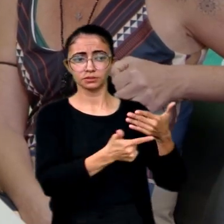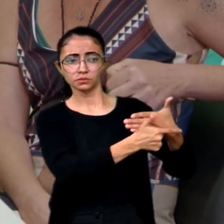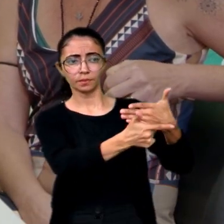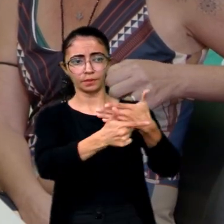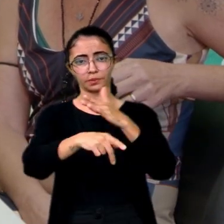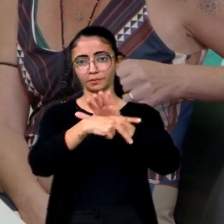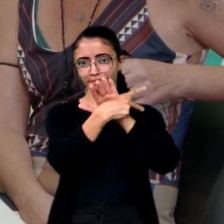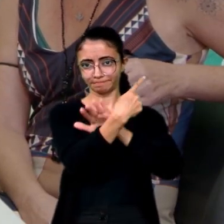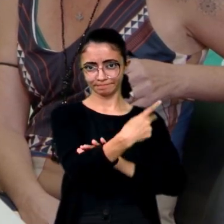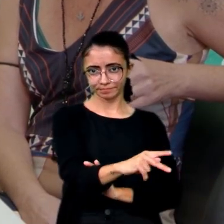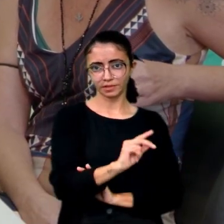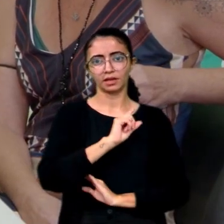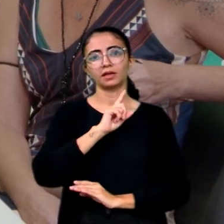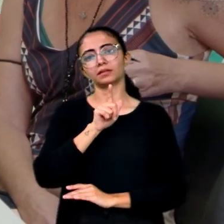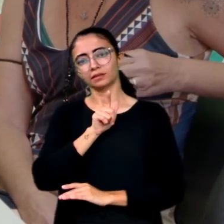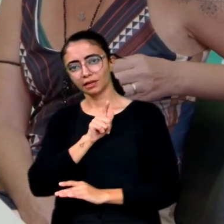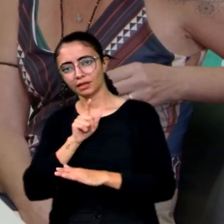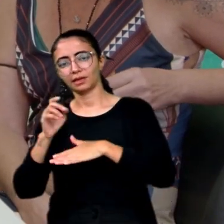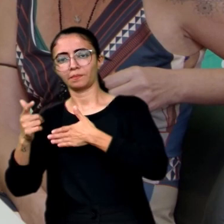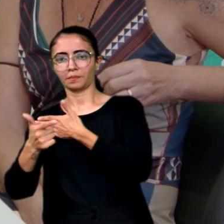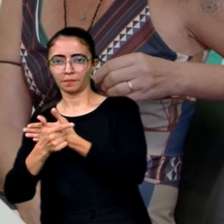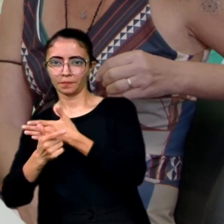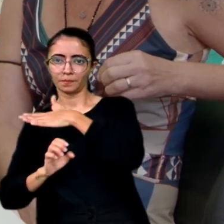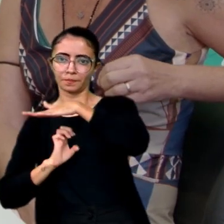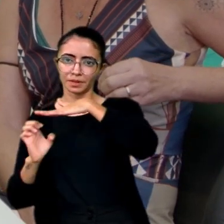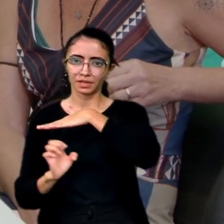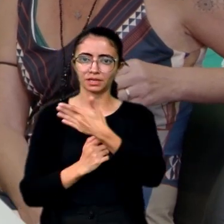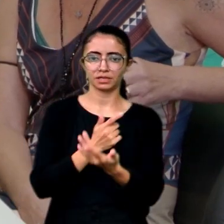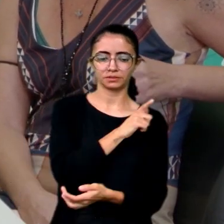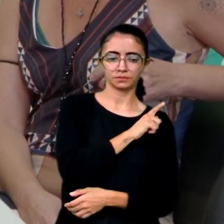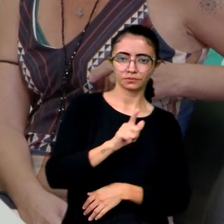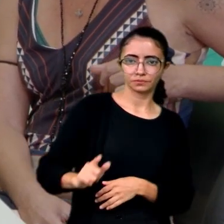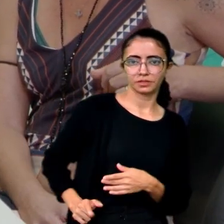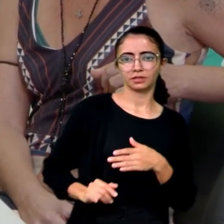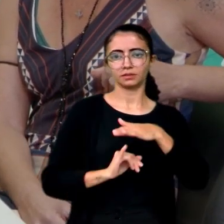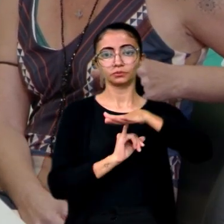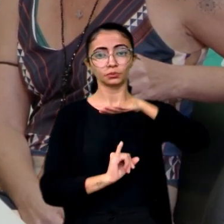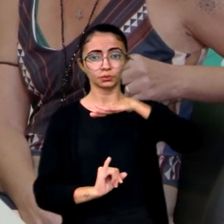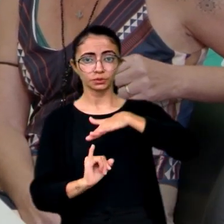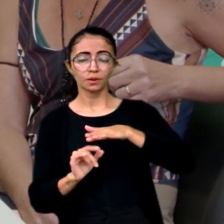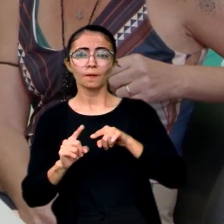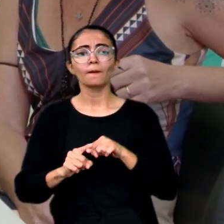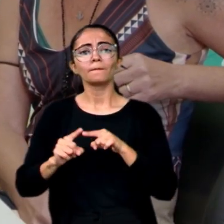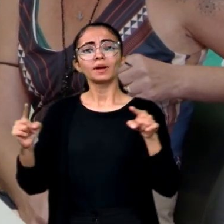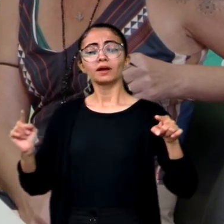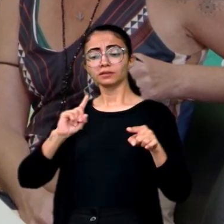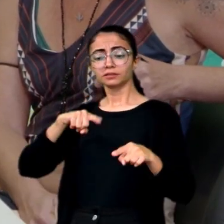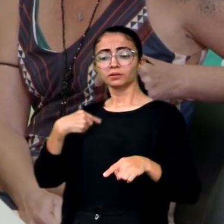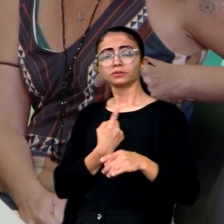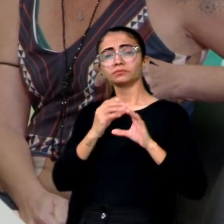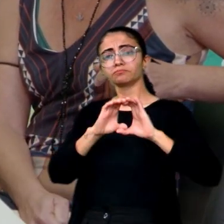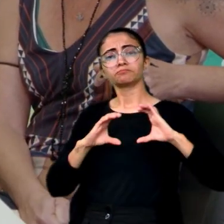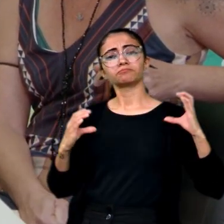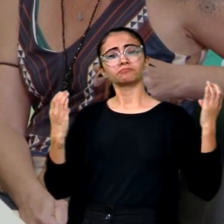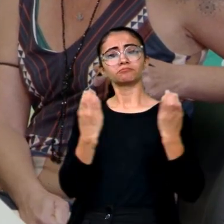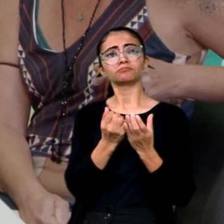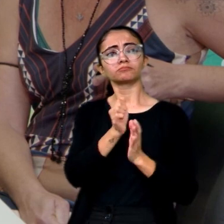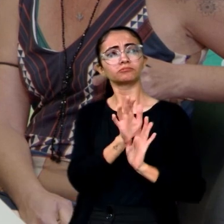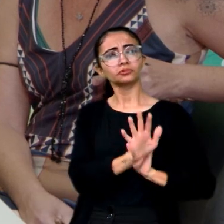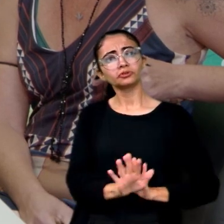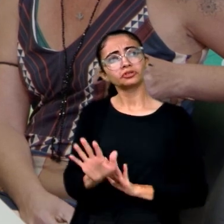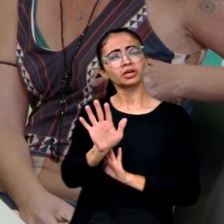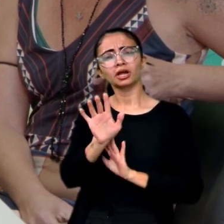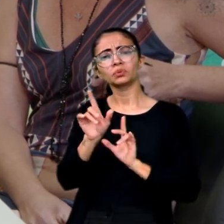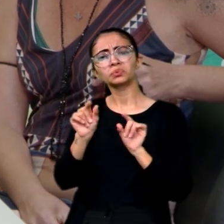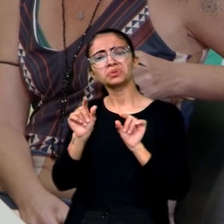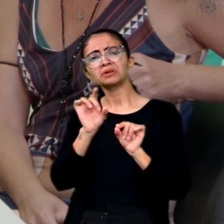temos o papel das empresas, que você falou, do governo, a instituição, mas a nossa comunidade como um todo, o que cada um pode